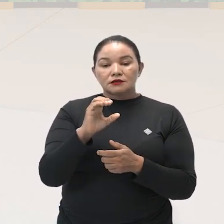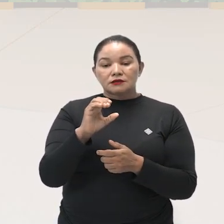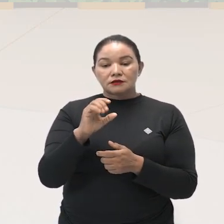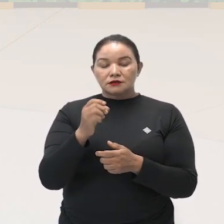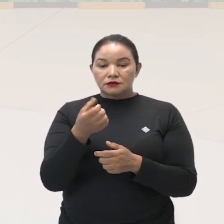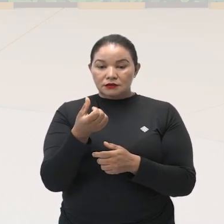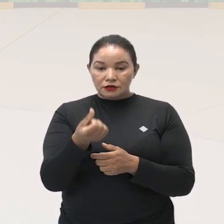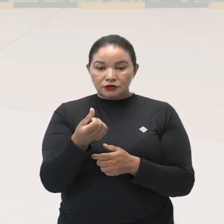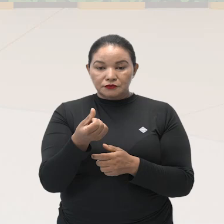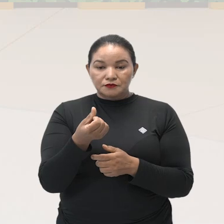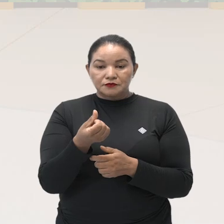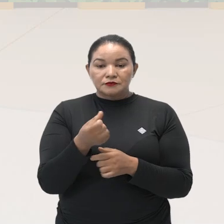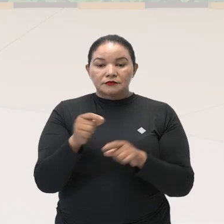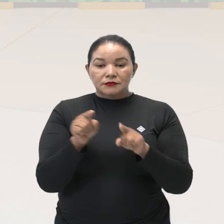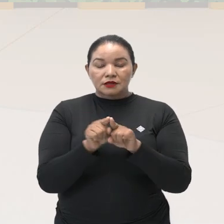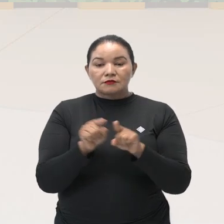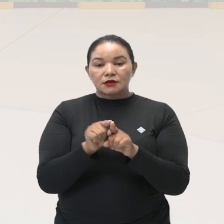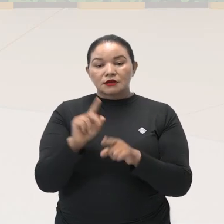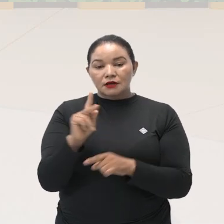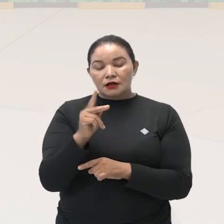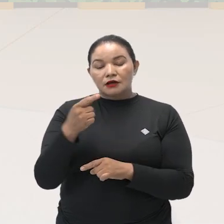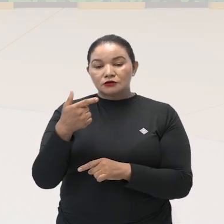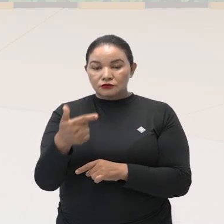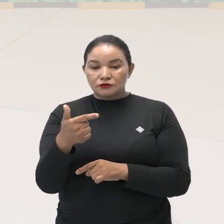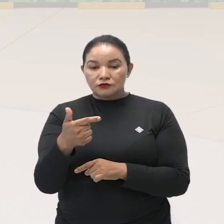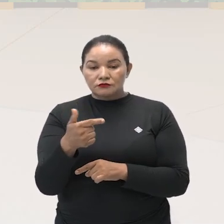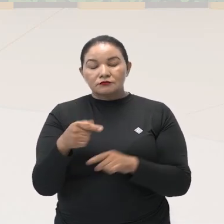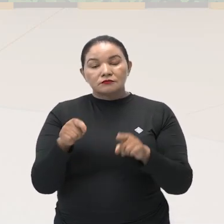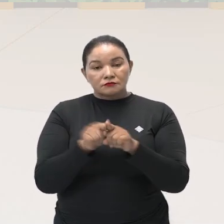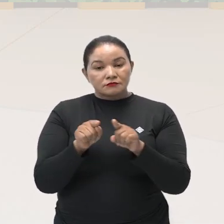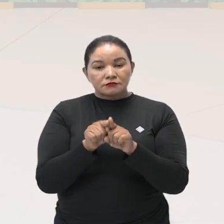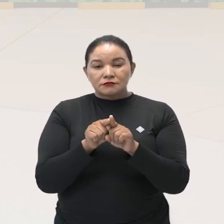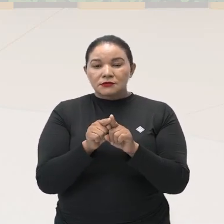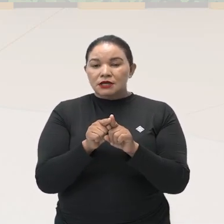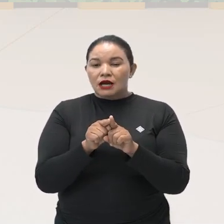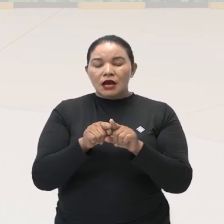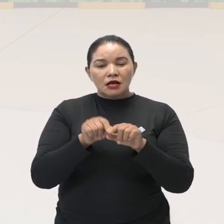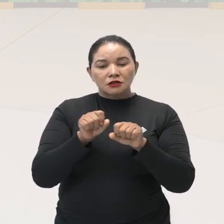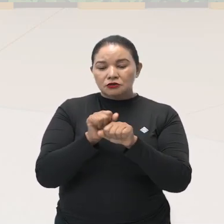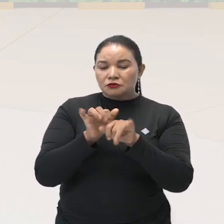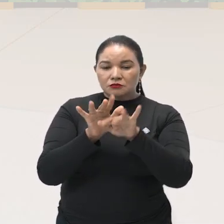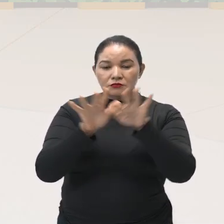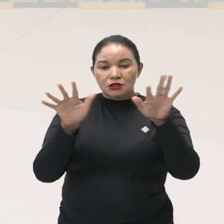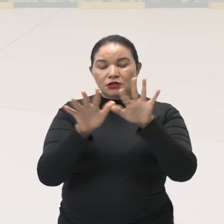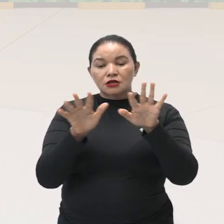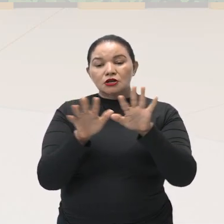açúcar, e o oxigênio. Então, note que ali está liberando o oxigênio, né?